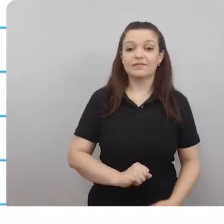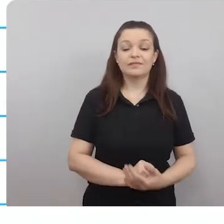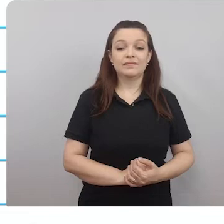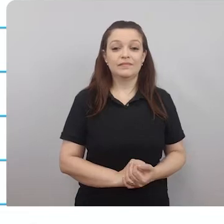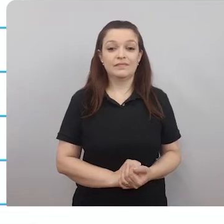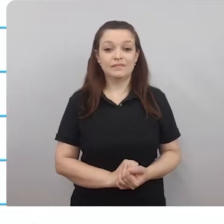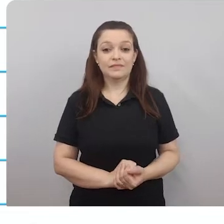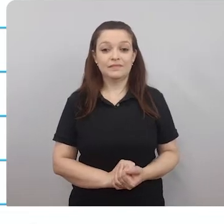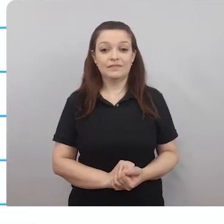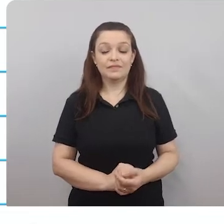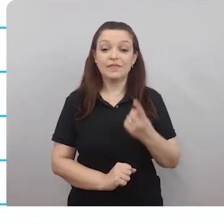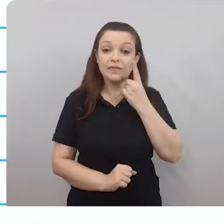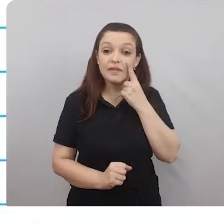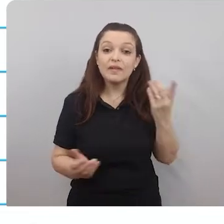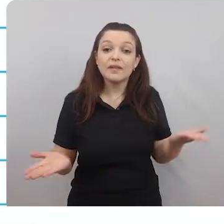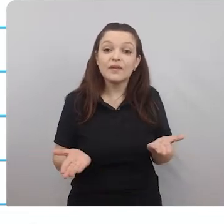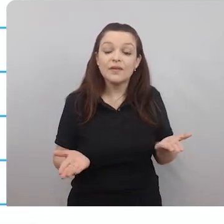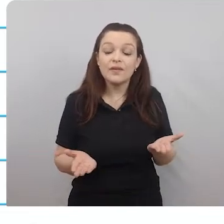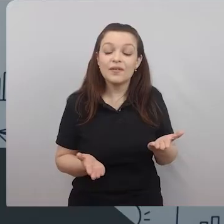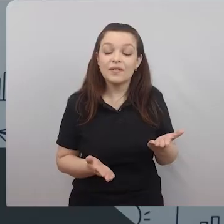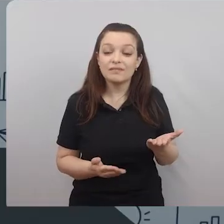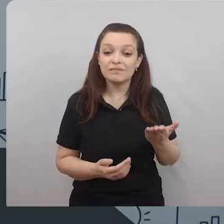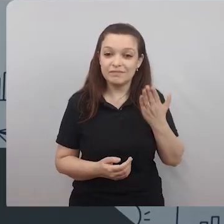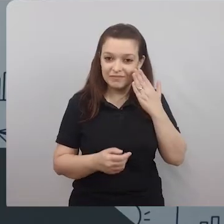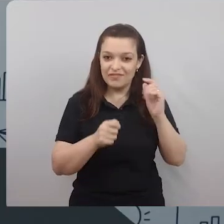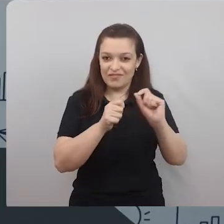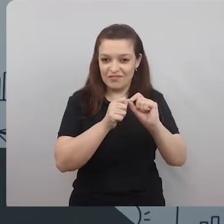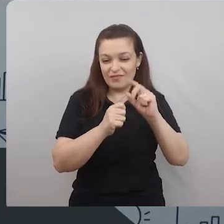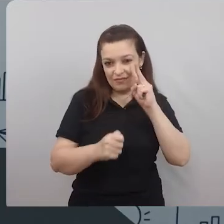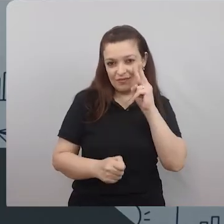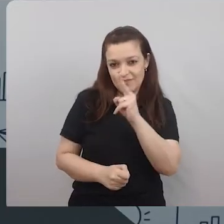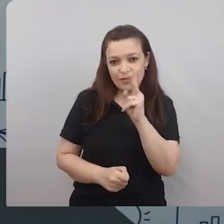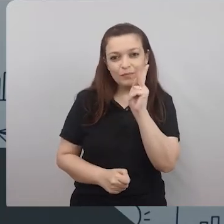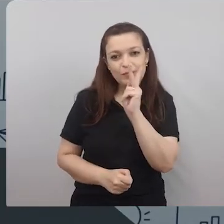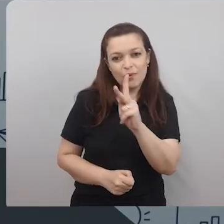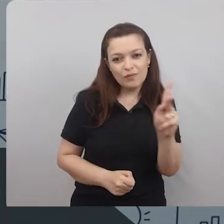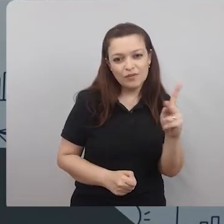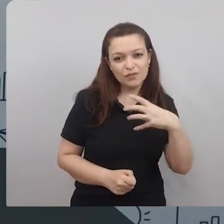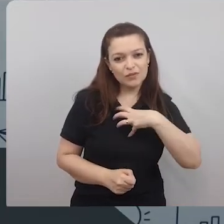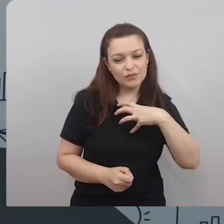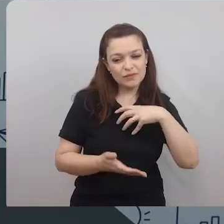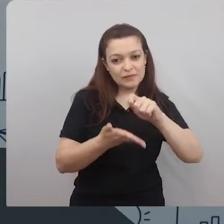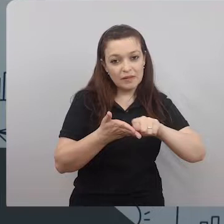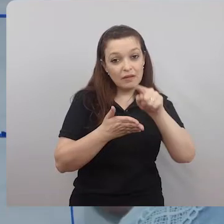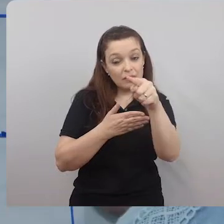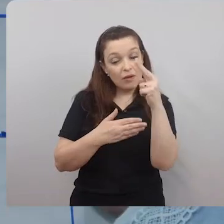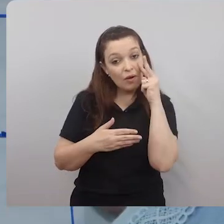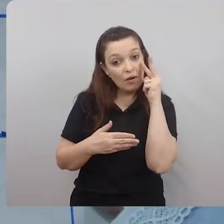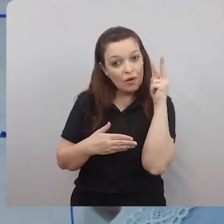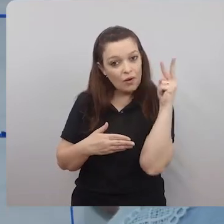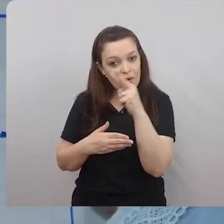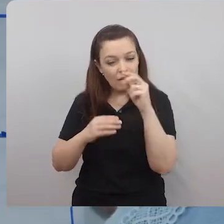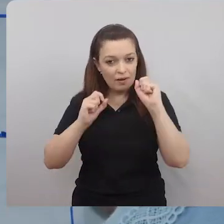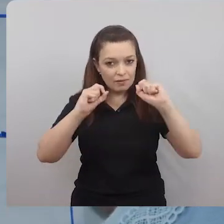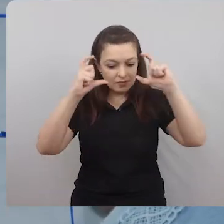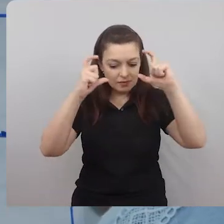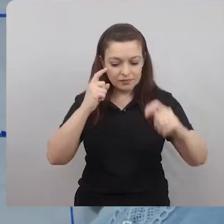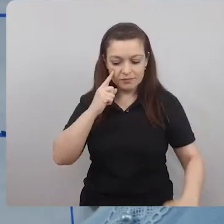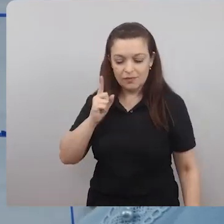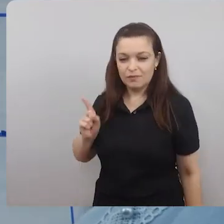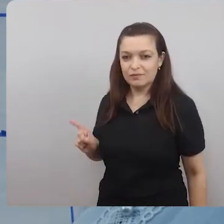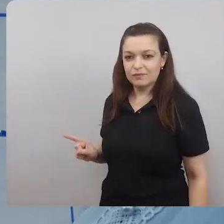um tracinho no meio. Vamos lá? Então, eu começo aqui embaixo, eu